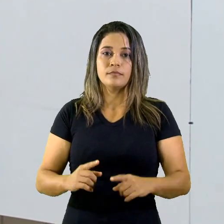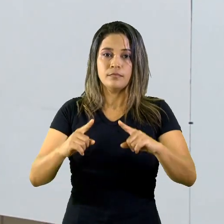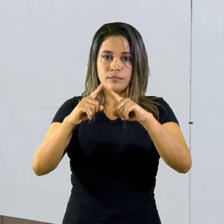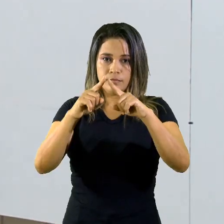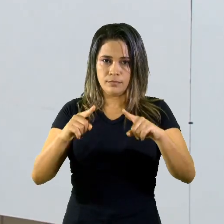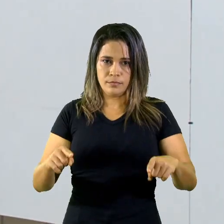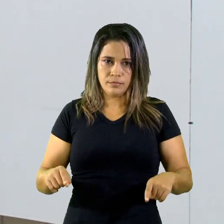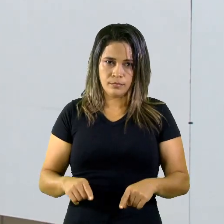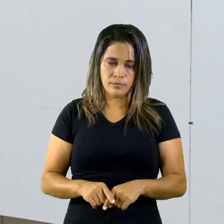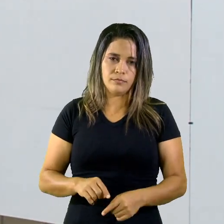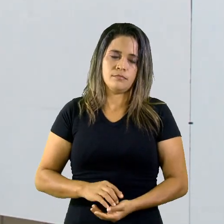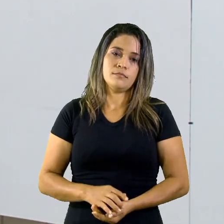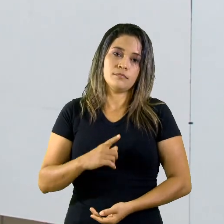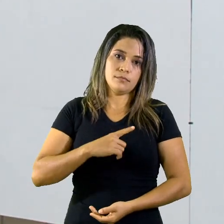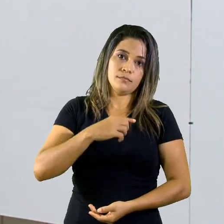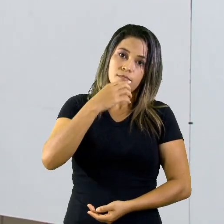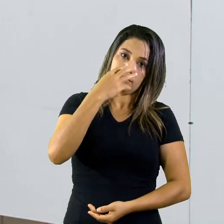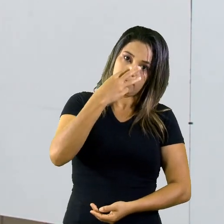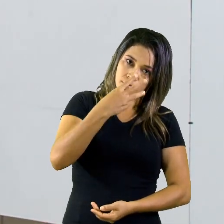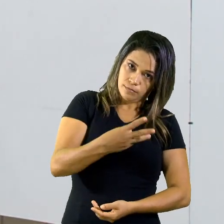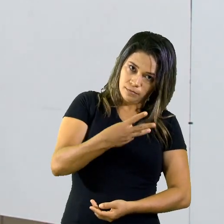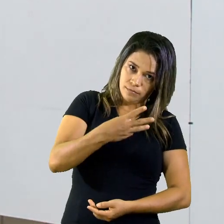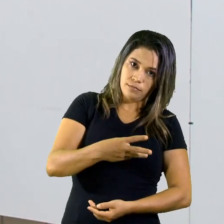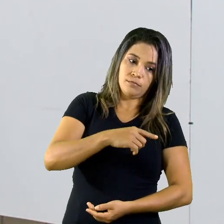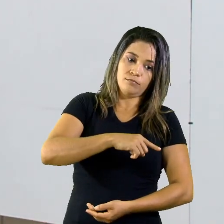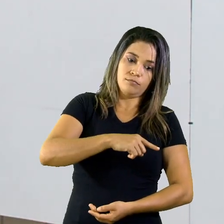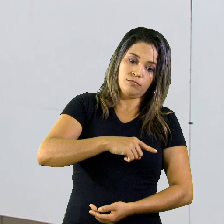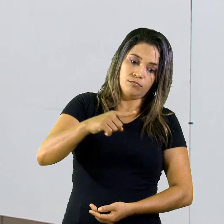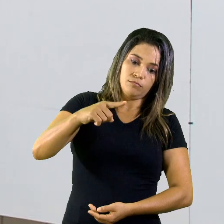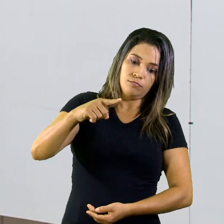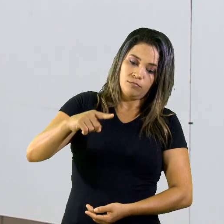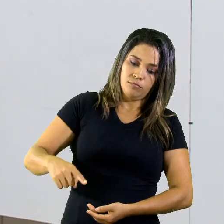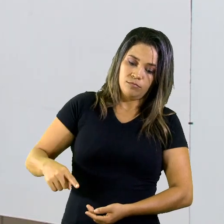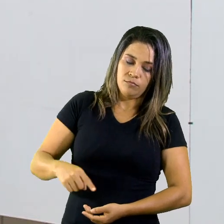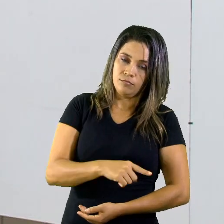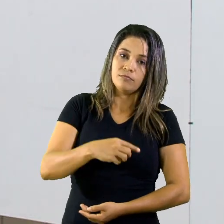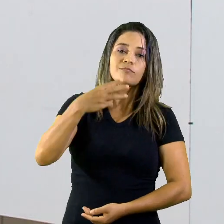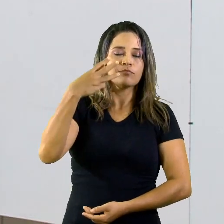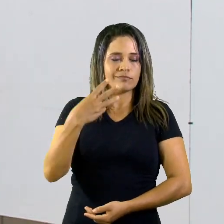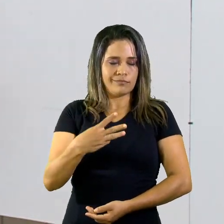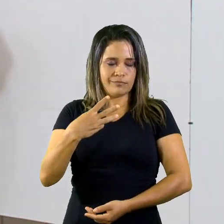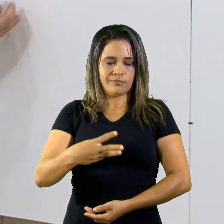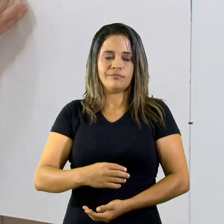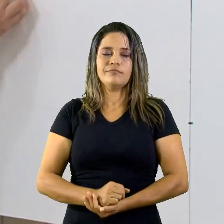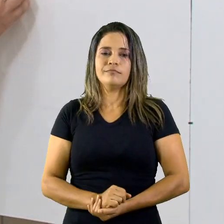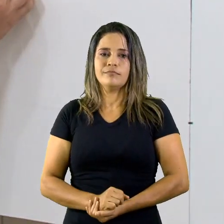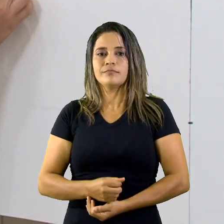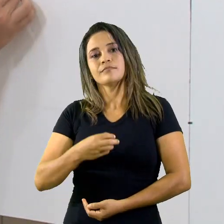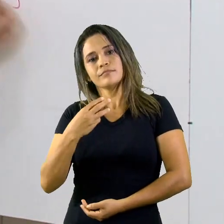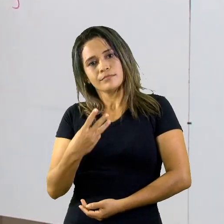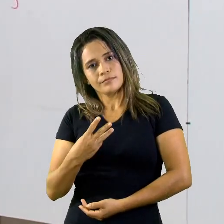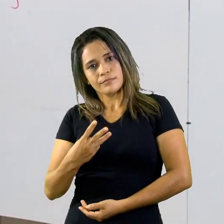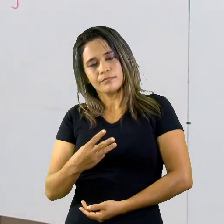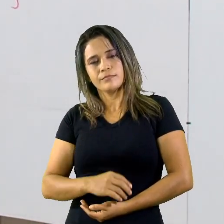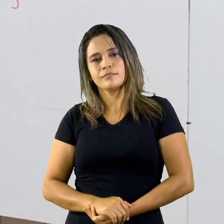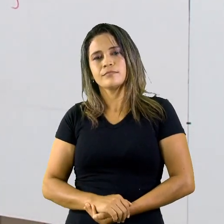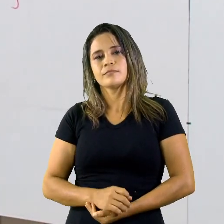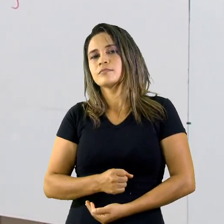triângulo, 3 ângulos, 3 lados, né? Ó, 1, 2, 3. Quantos lados?